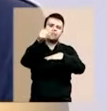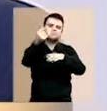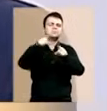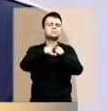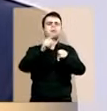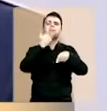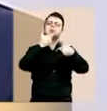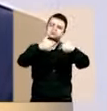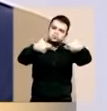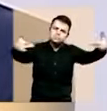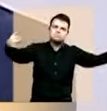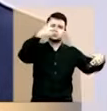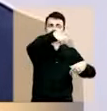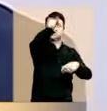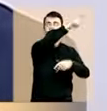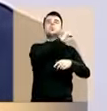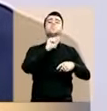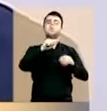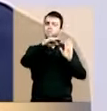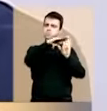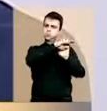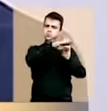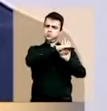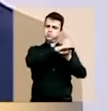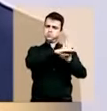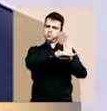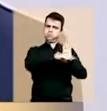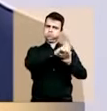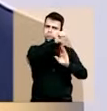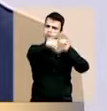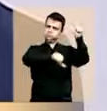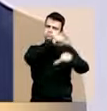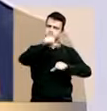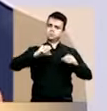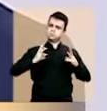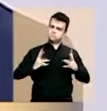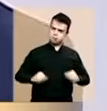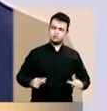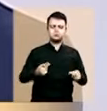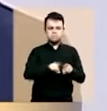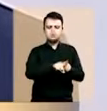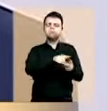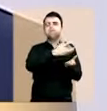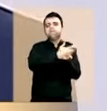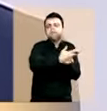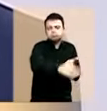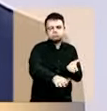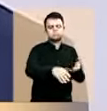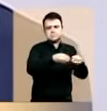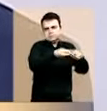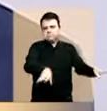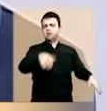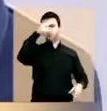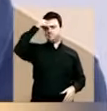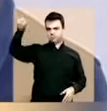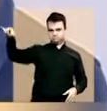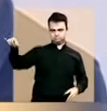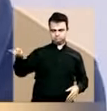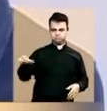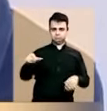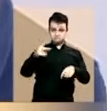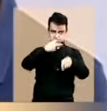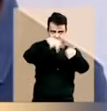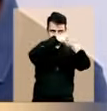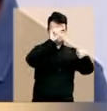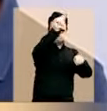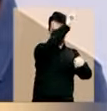outros tipos de alimento, né? Sim. Sigam rigorosamente as questões de higiene, a questão de desperdício. Porque você pega, por exemplo, nos países